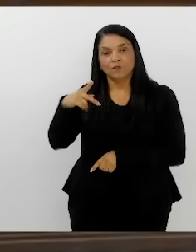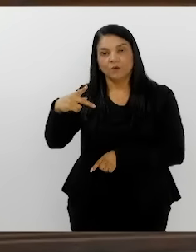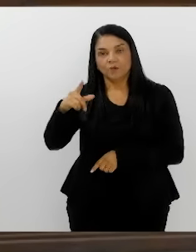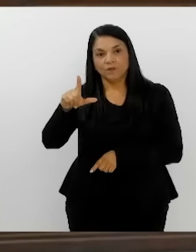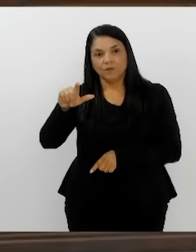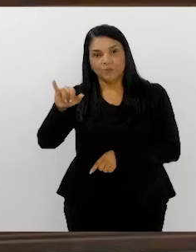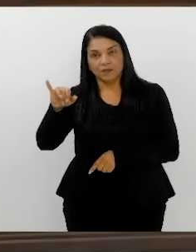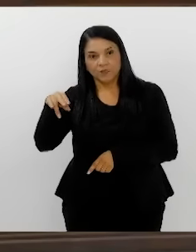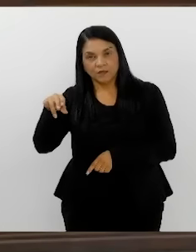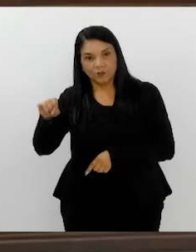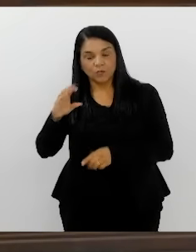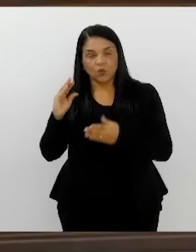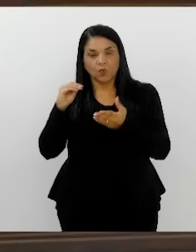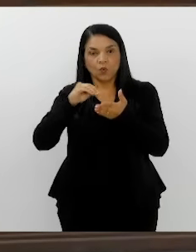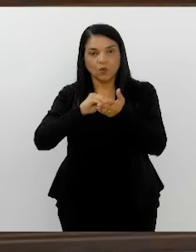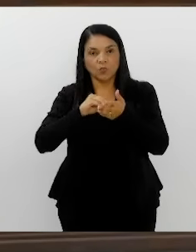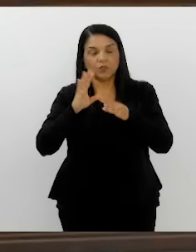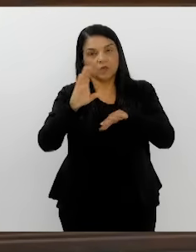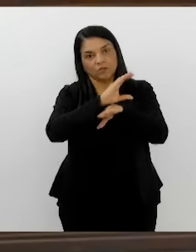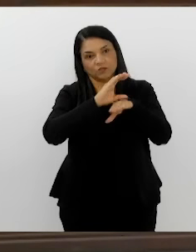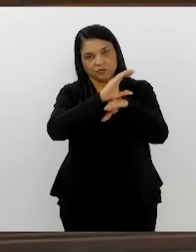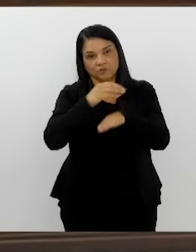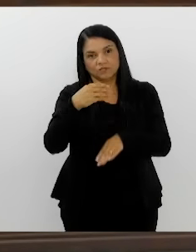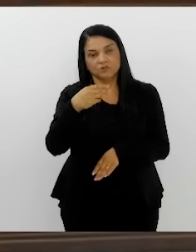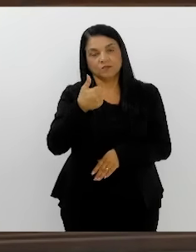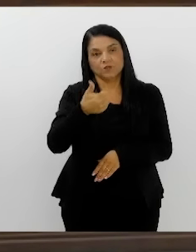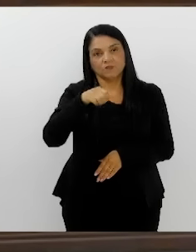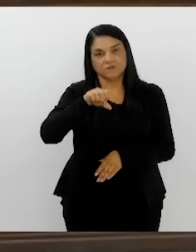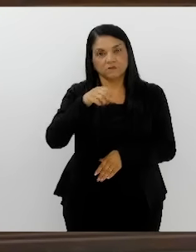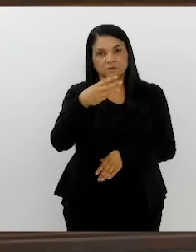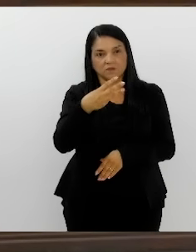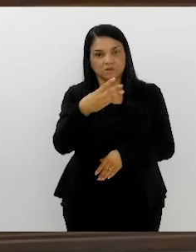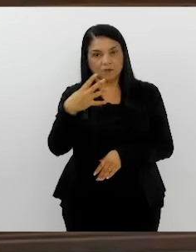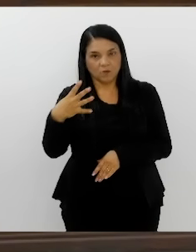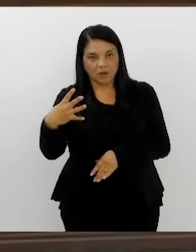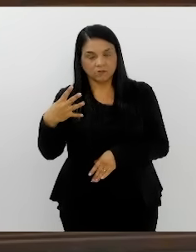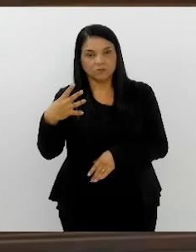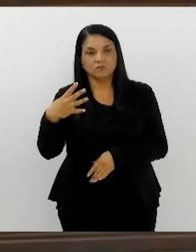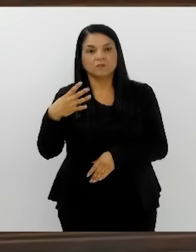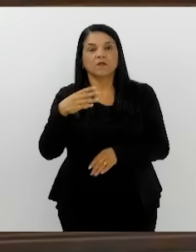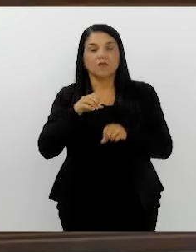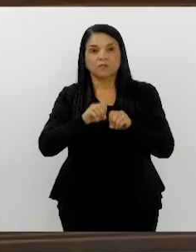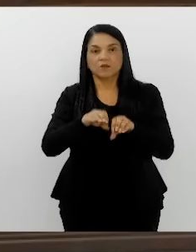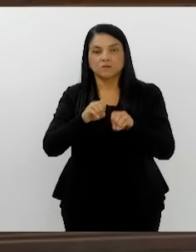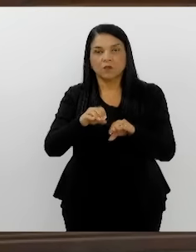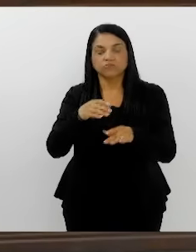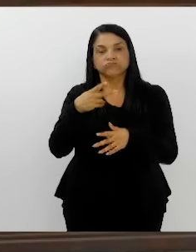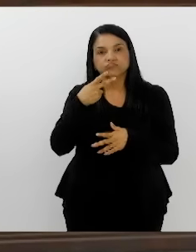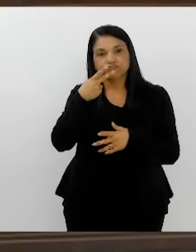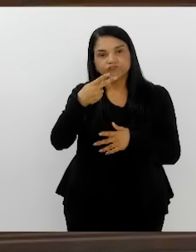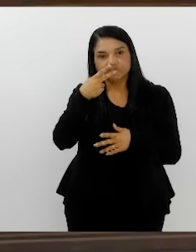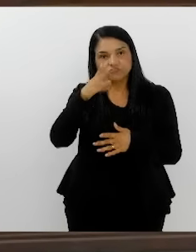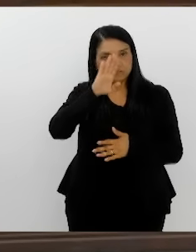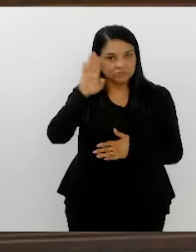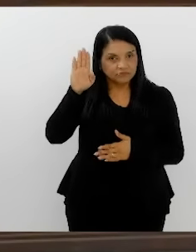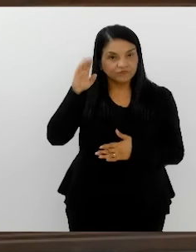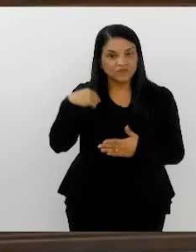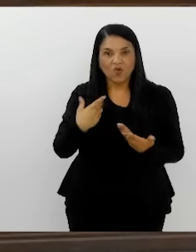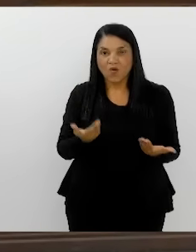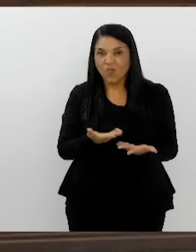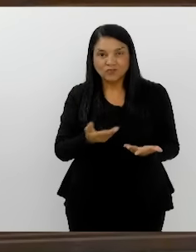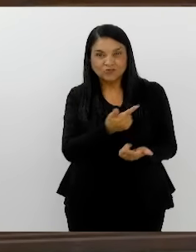na Constituição de 34 a educação confessional, e que hoje não é respeitada. Já veio uma